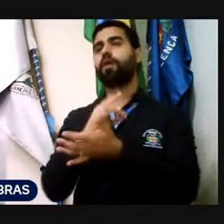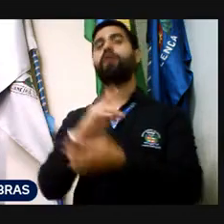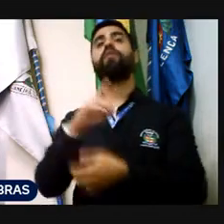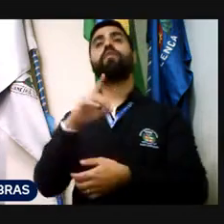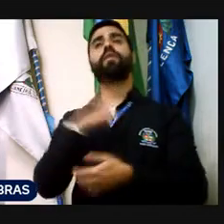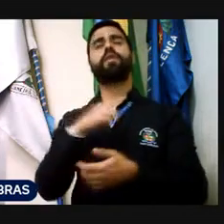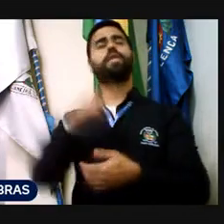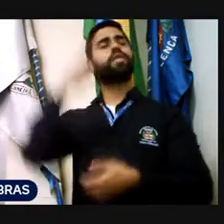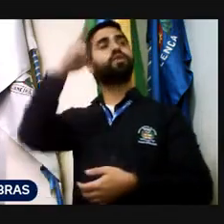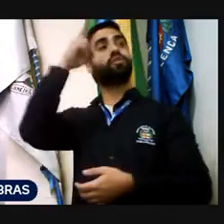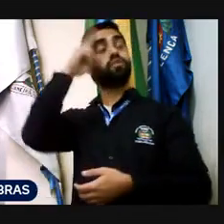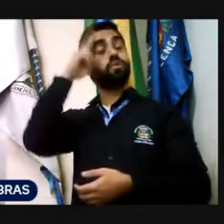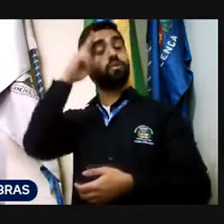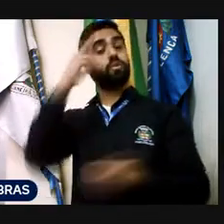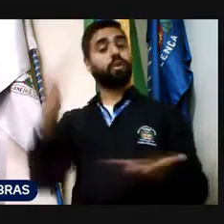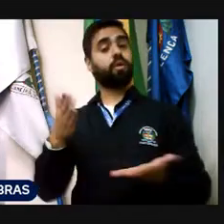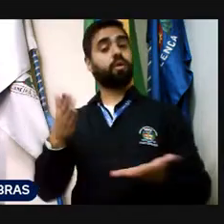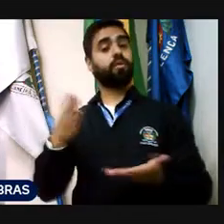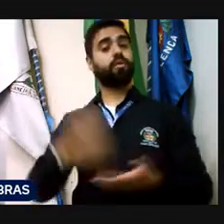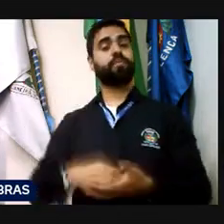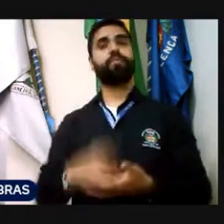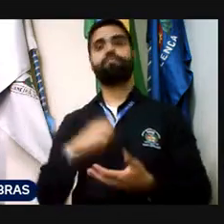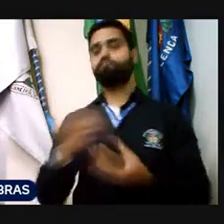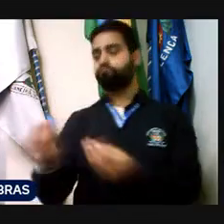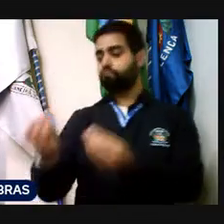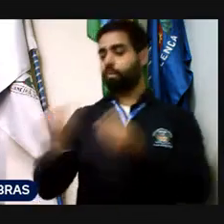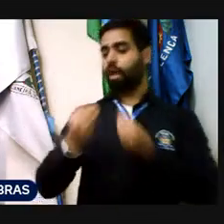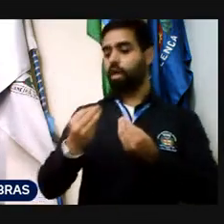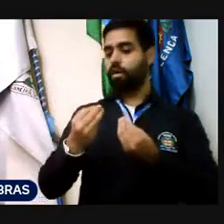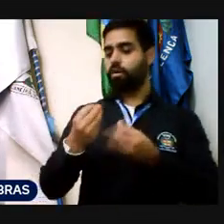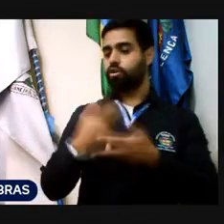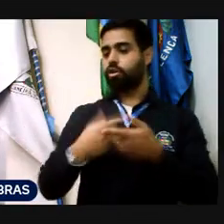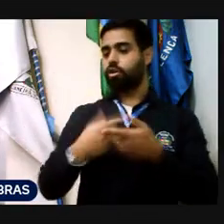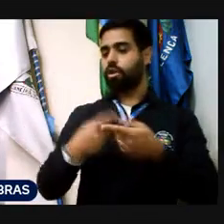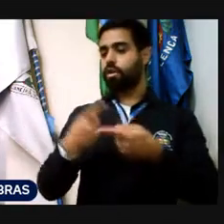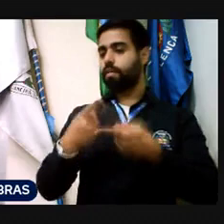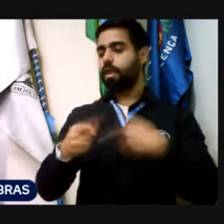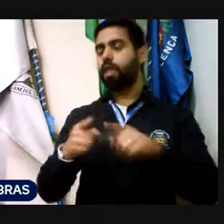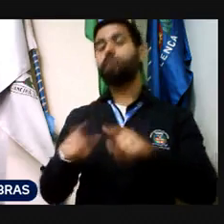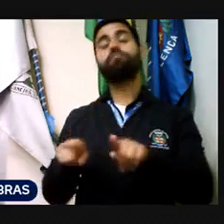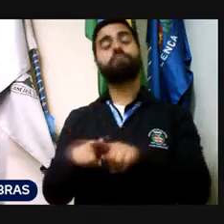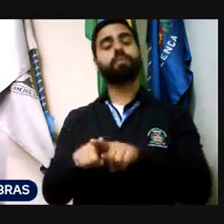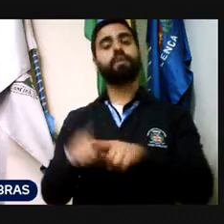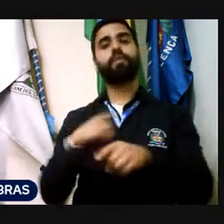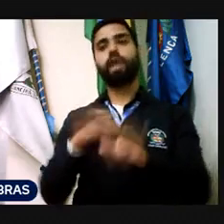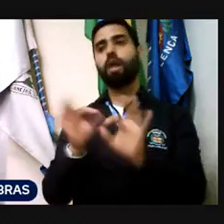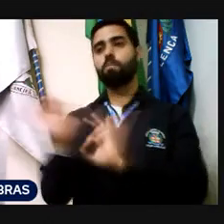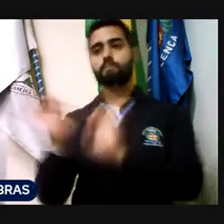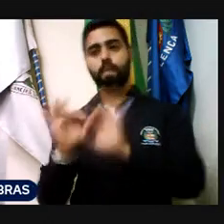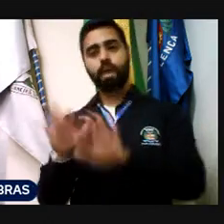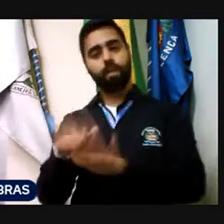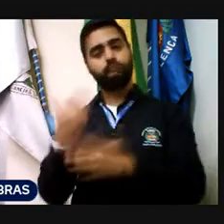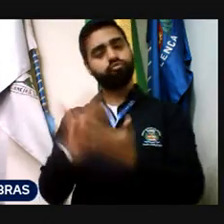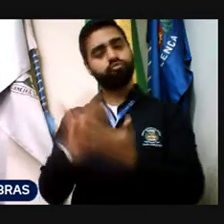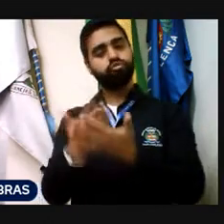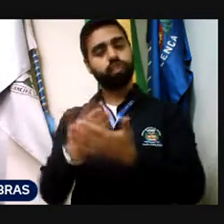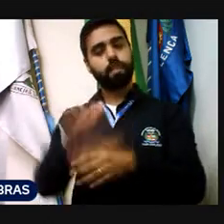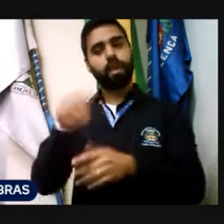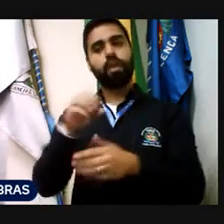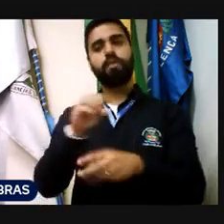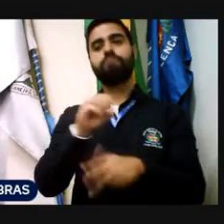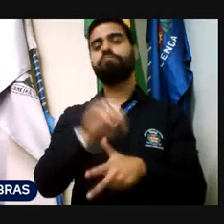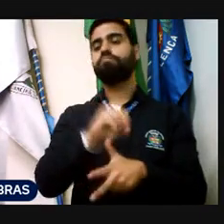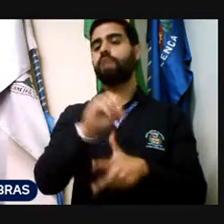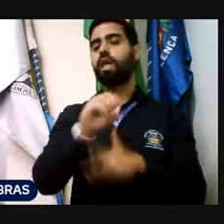partir de segunda-feira, todo o seu material recebido e será se preparar melhor para o Enem e ter